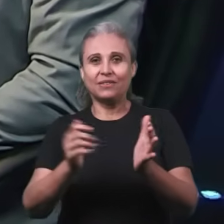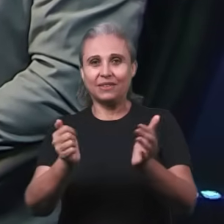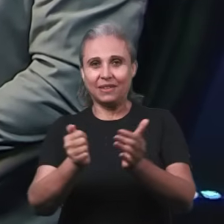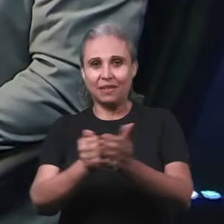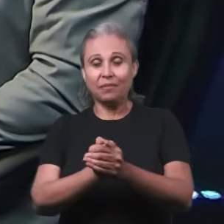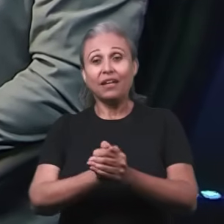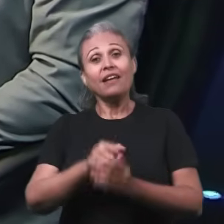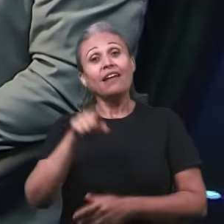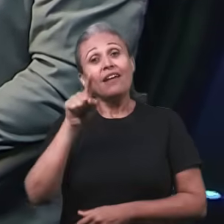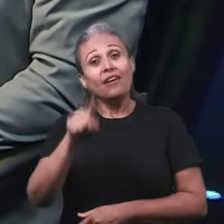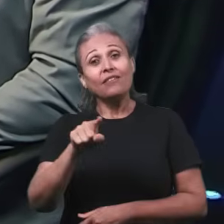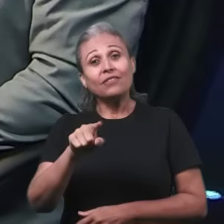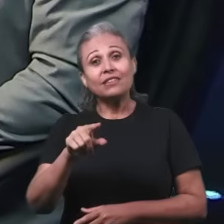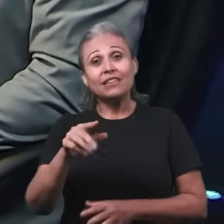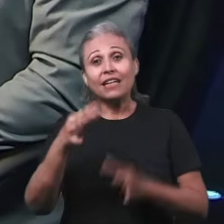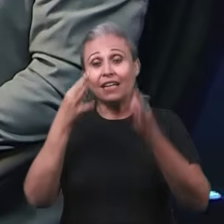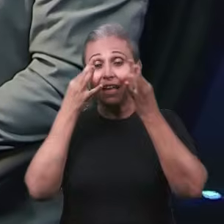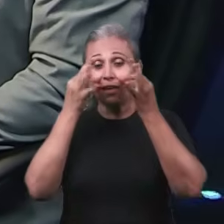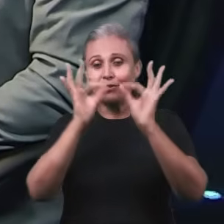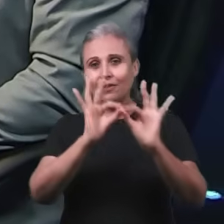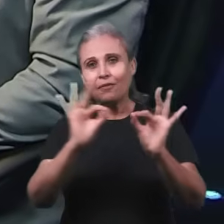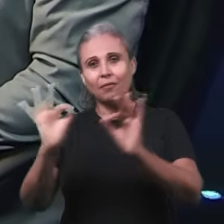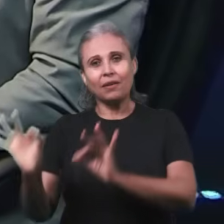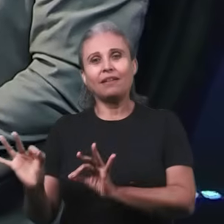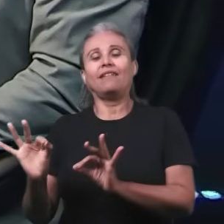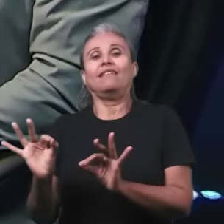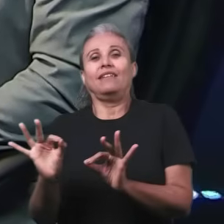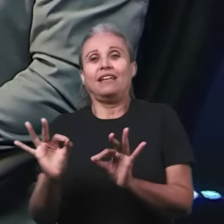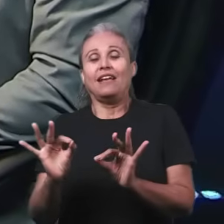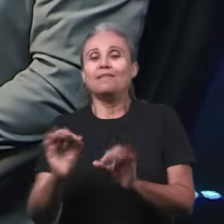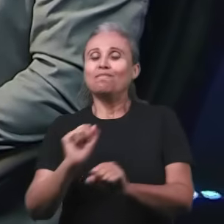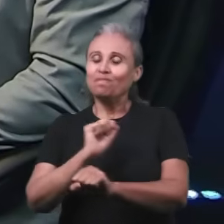E você que nos acompanha, nós te